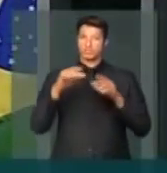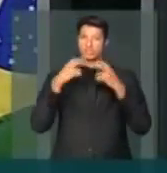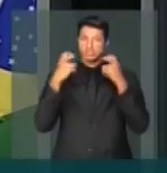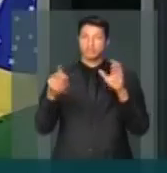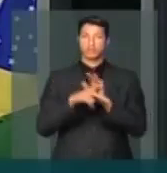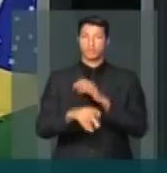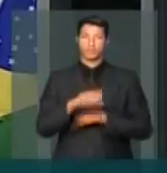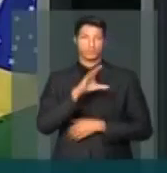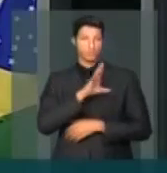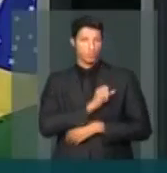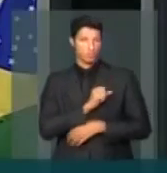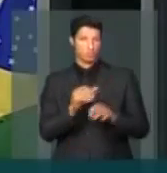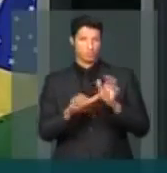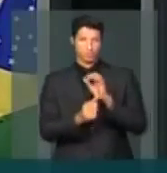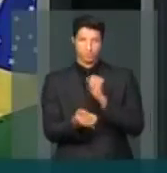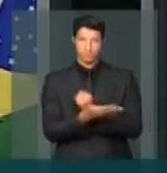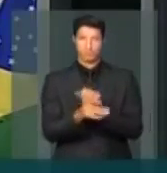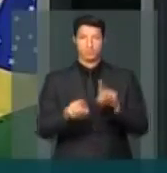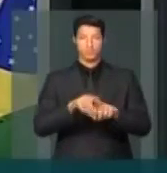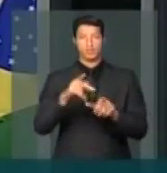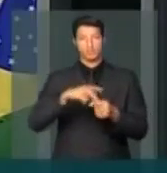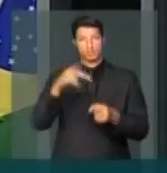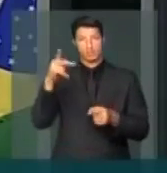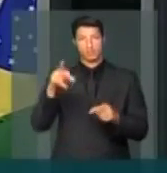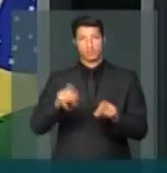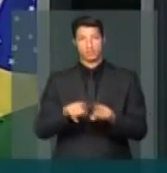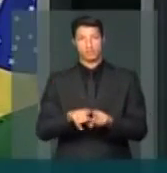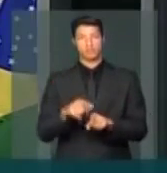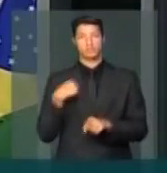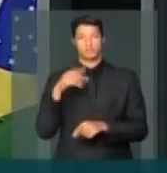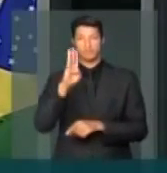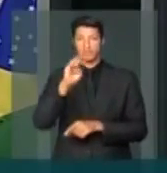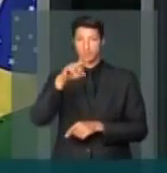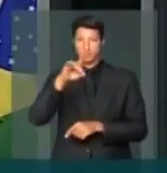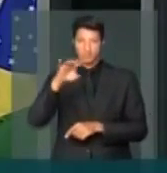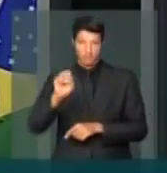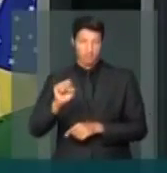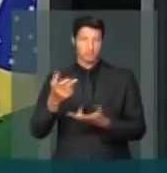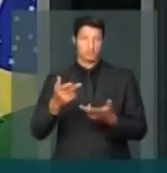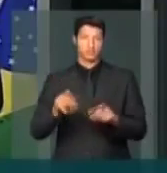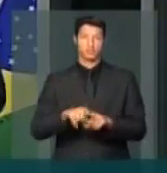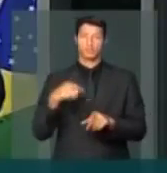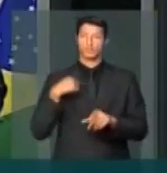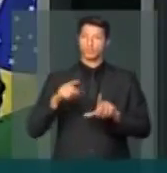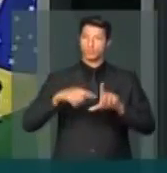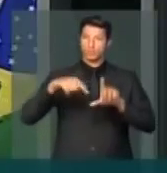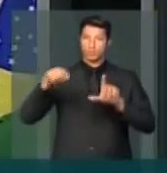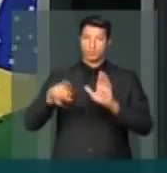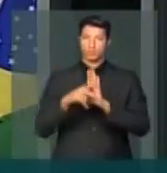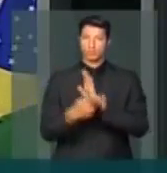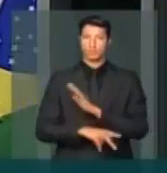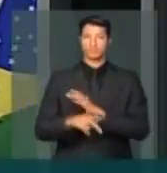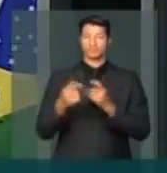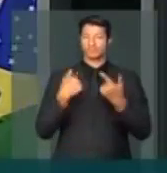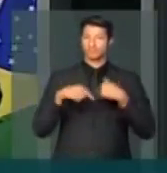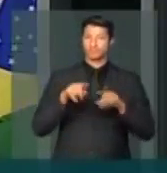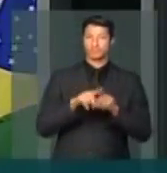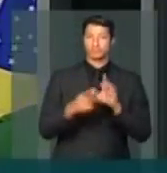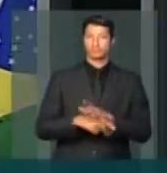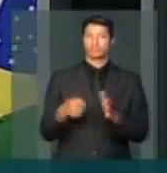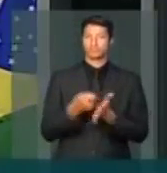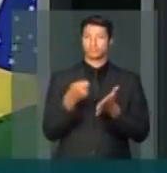escândalos do Mensalão, do caso da Petrobras, do BNDES, do aumento indesejado